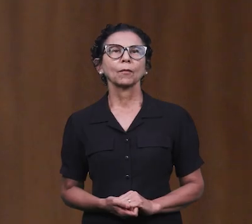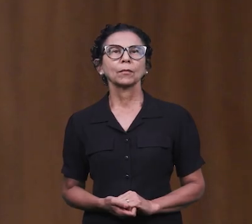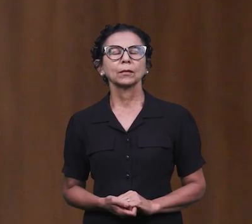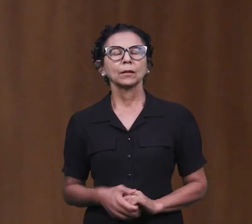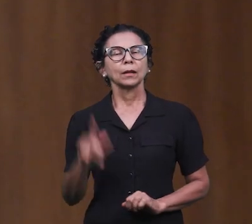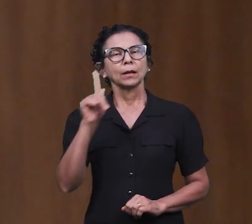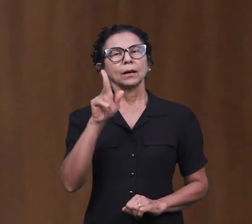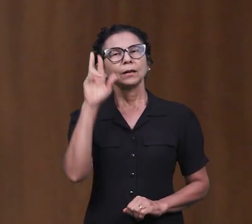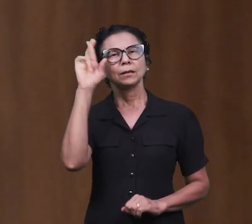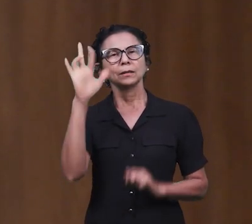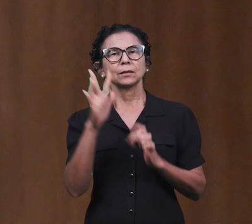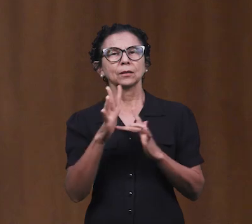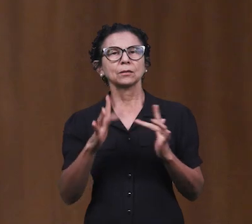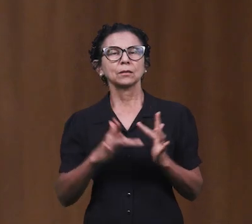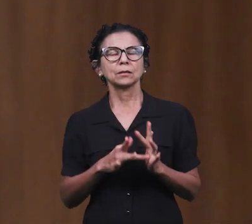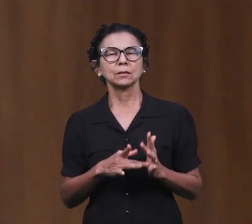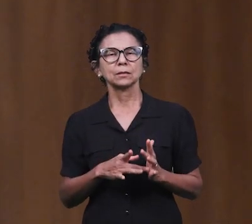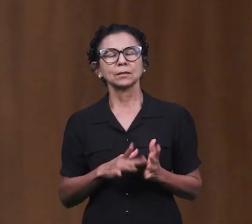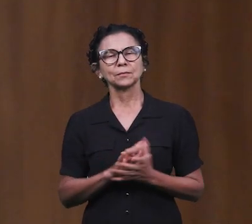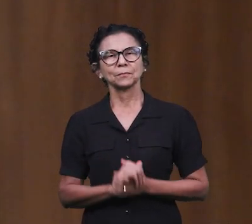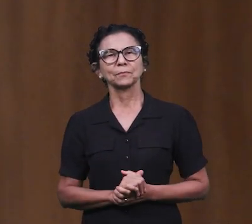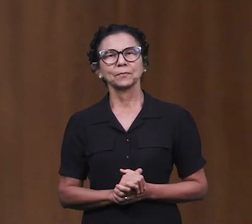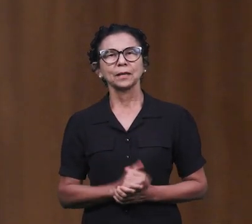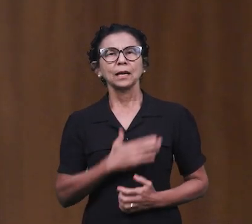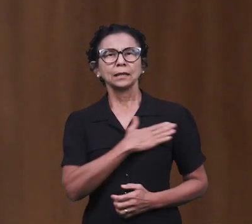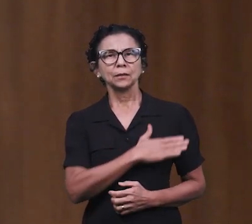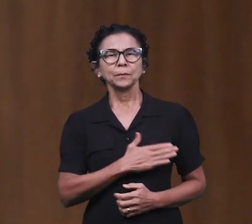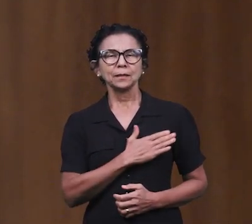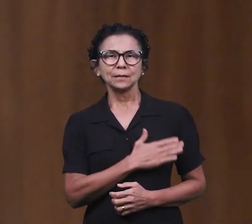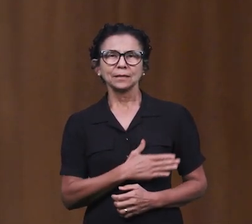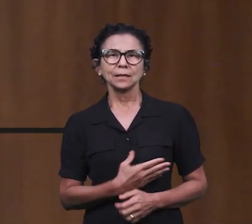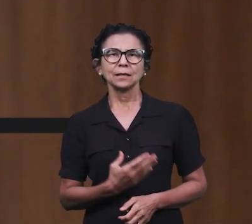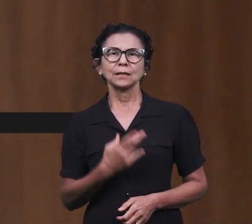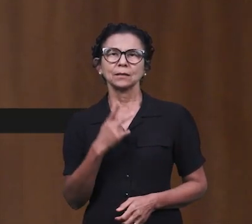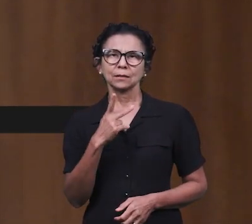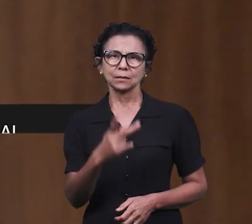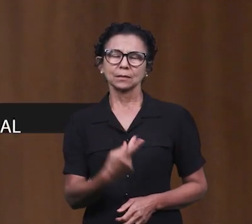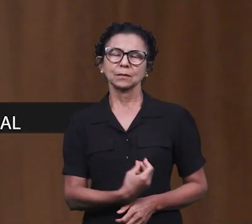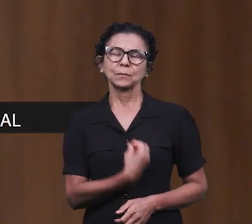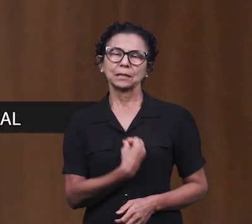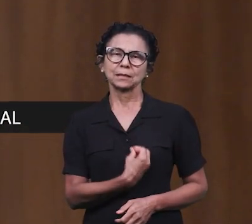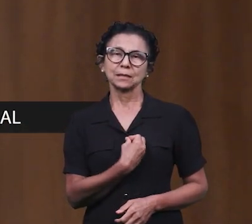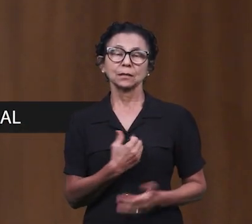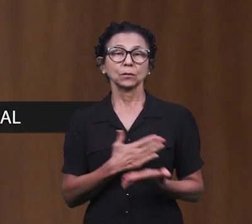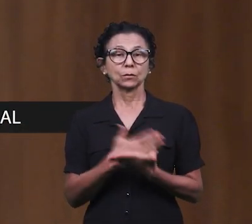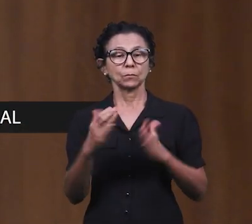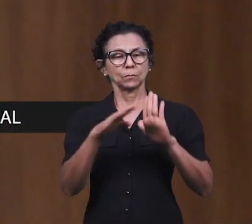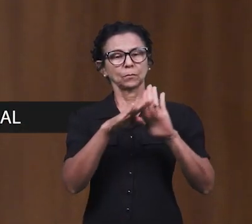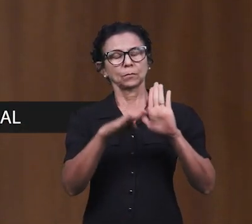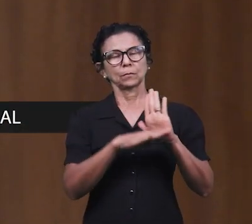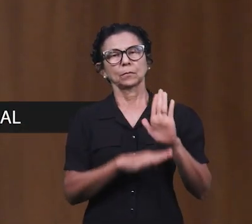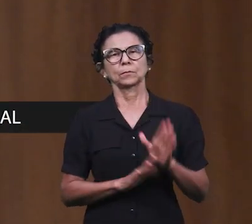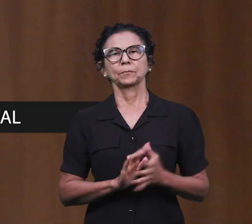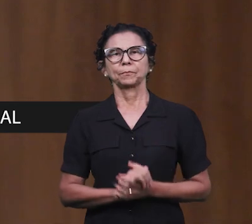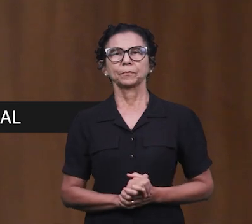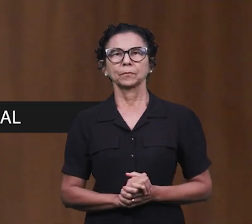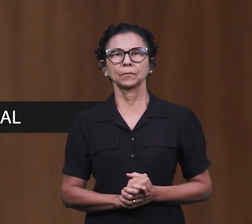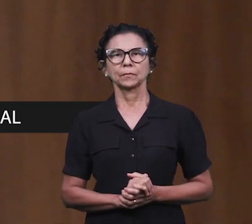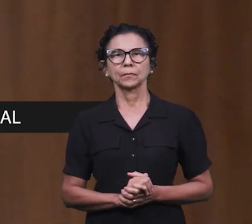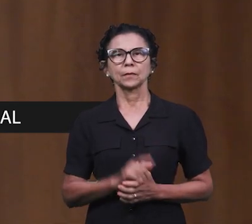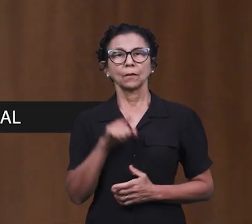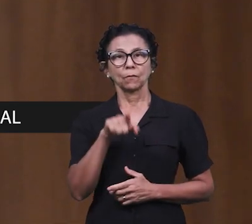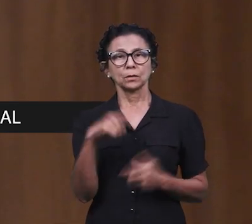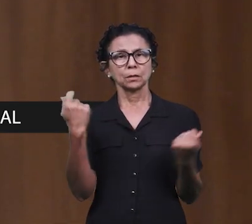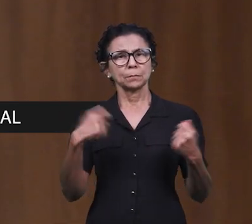A paz do Senhor Jesus, que bom ter você aqui conosco. Estamos iniciando mais um programa do Você Precisa